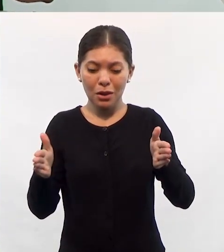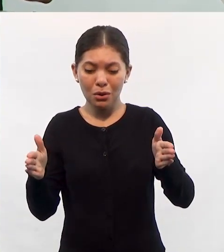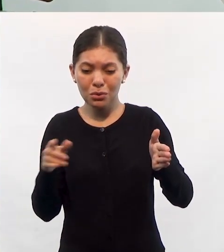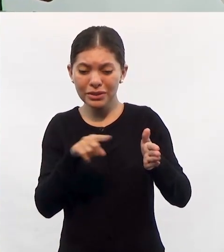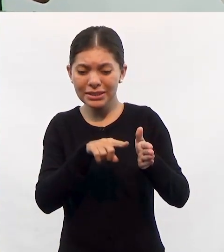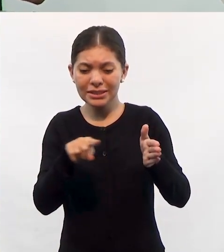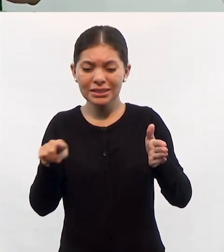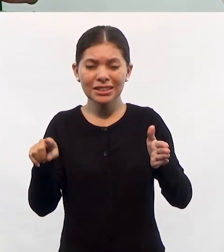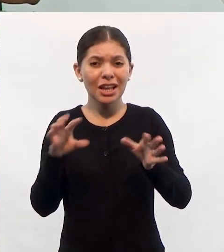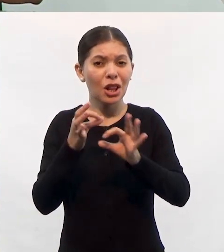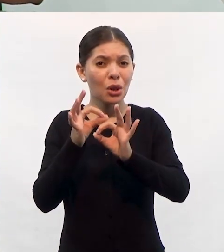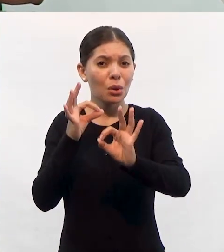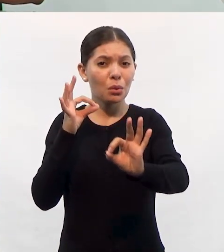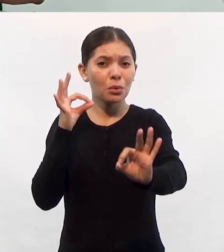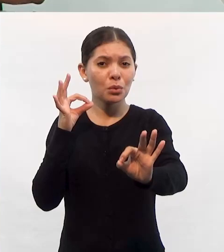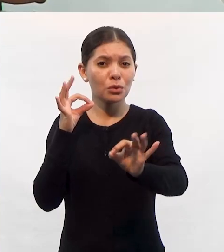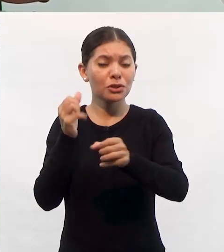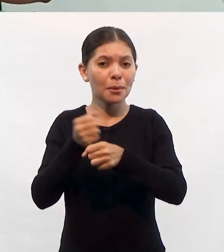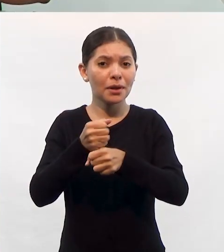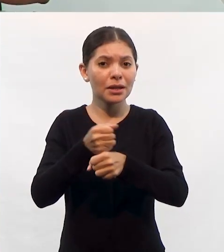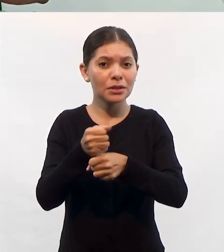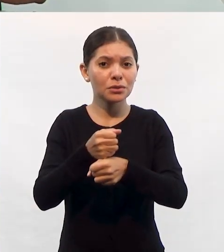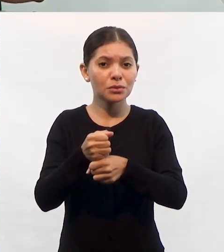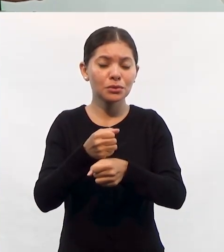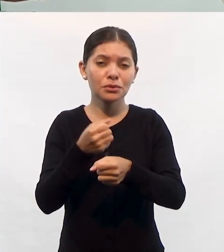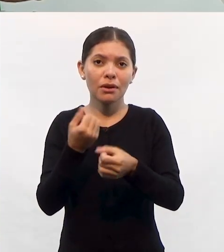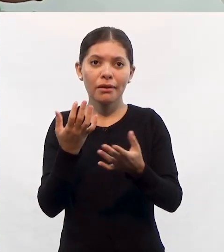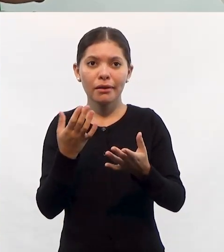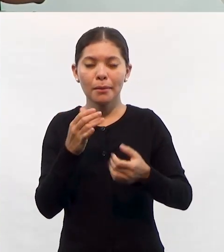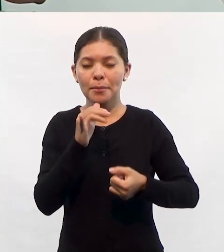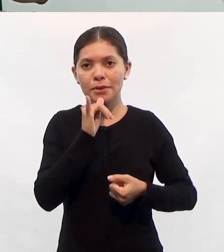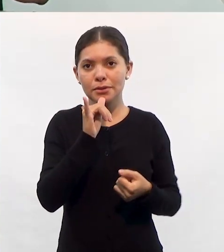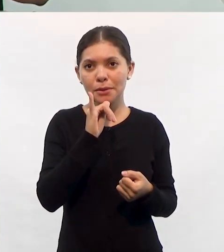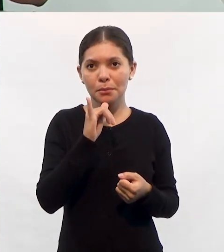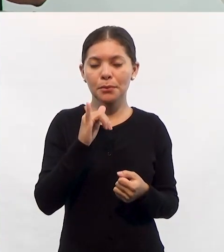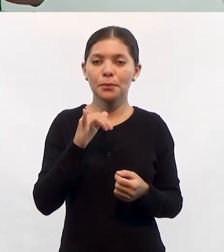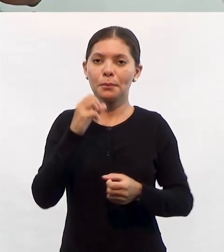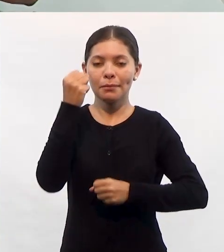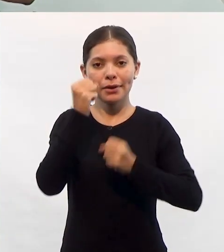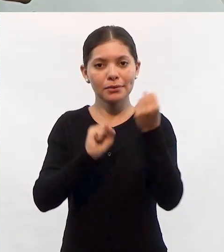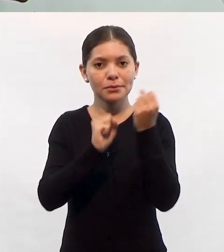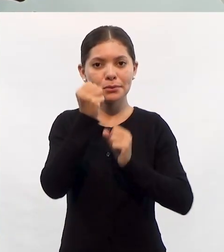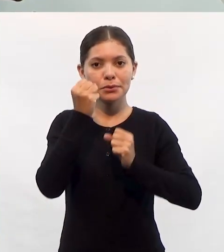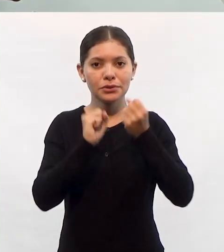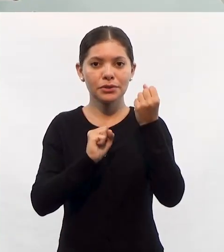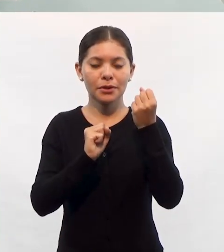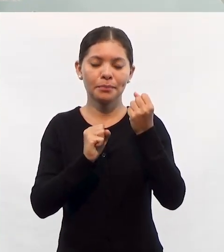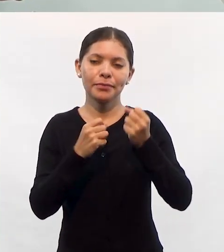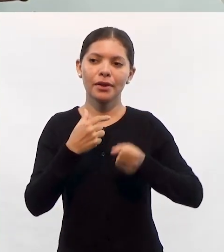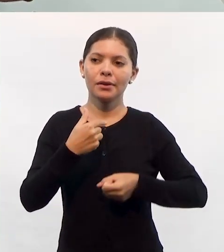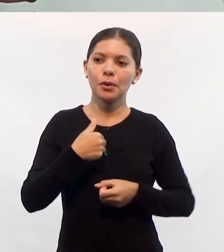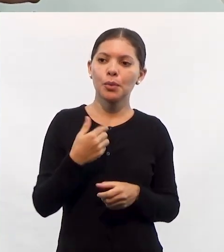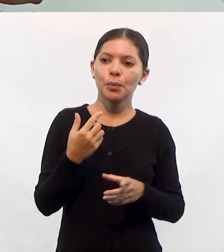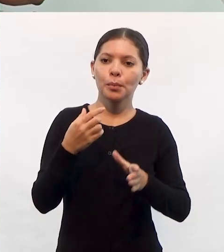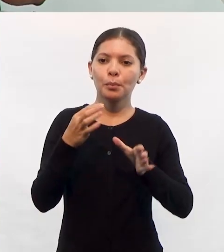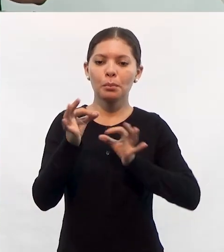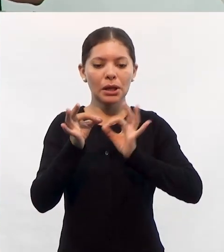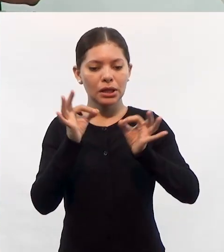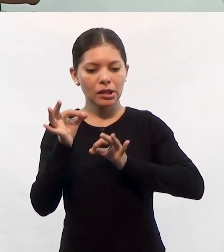pensando digamos numa indústria de imóveis Ah eu planejo aumentar